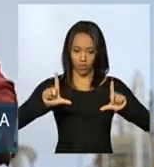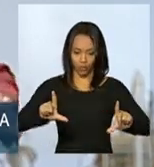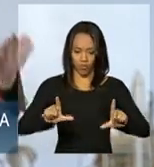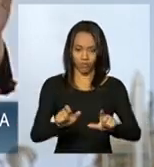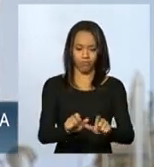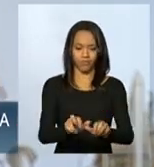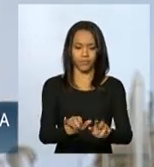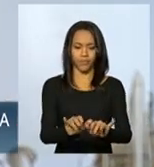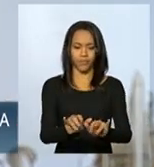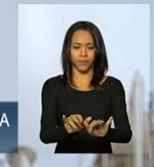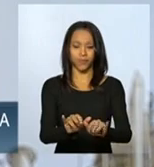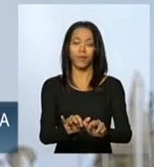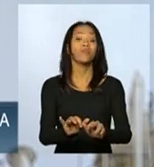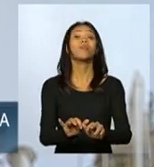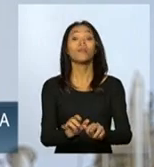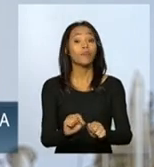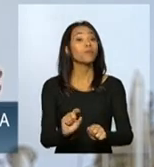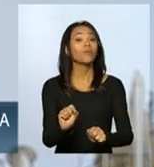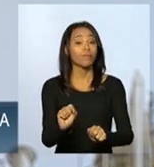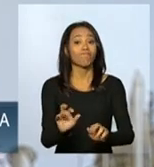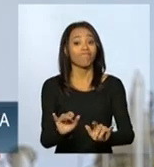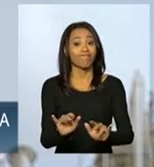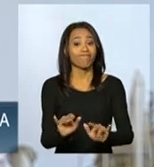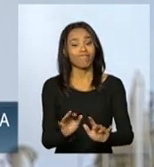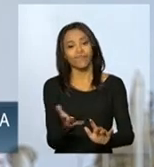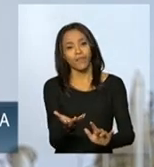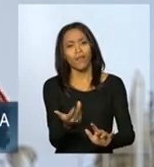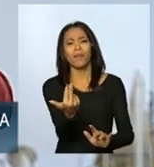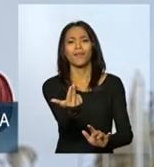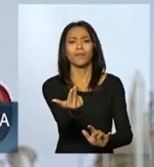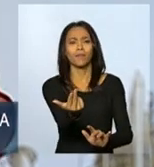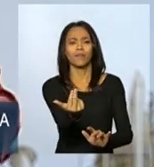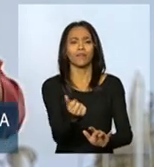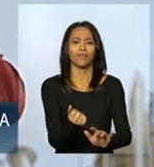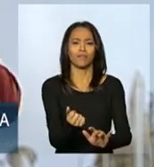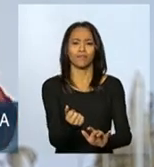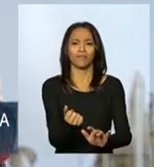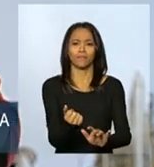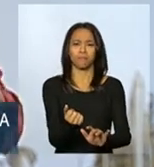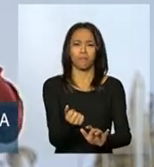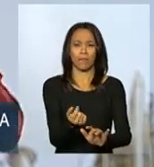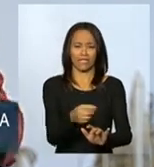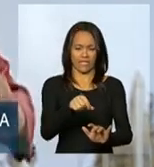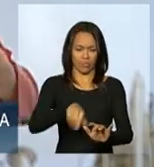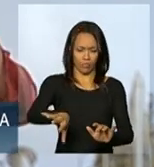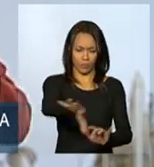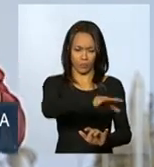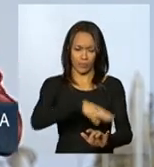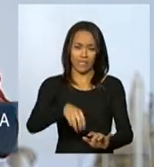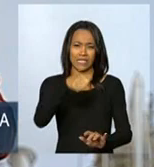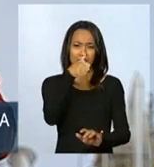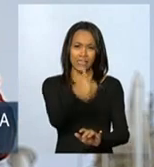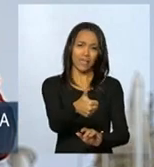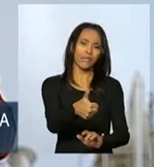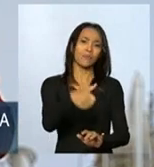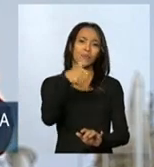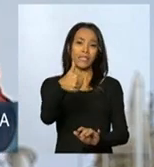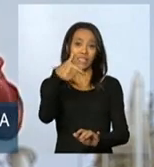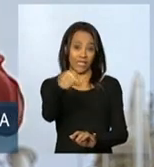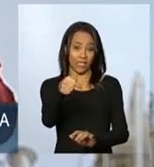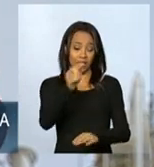frente, e aí é como se você tivesse diante de 117